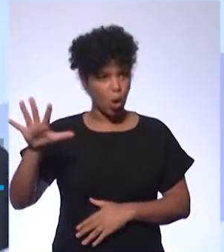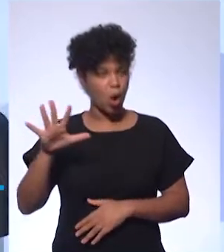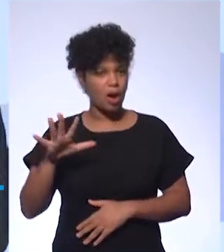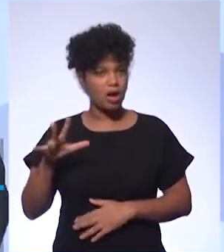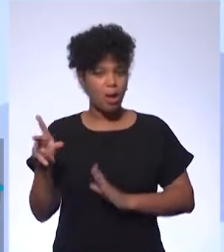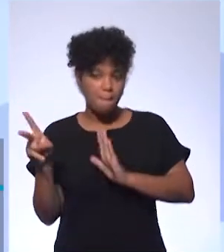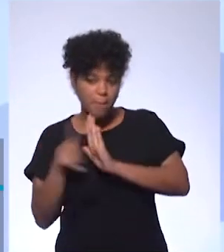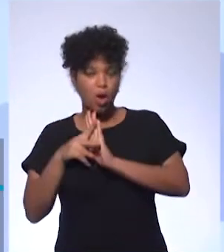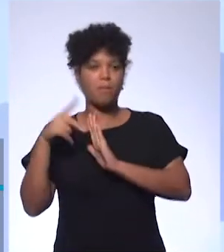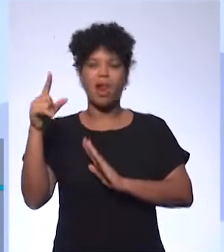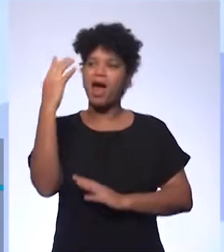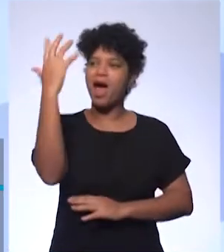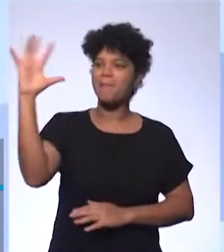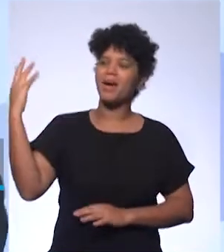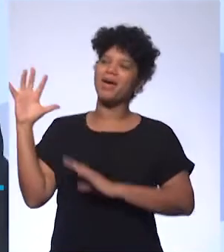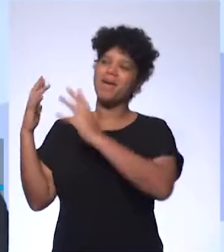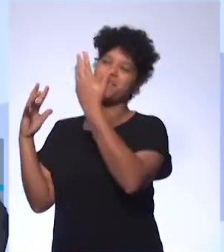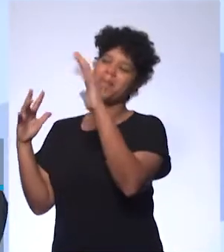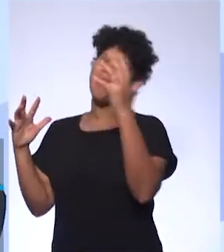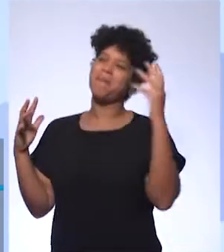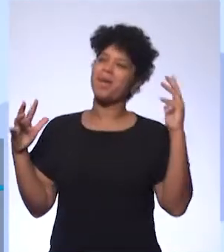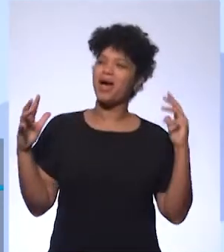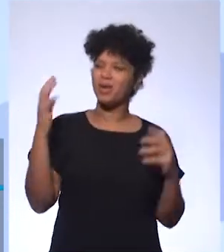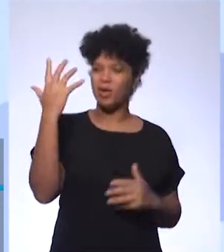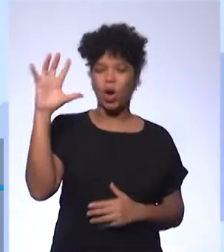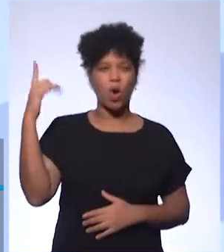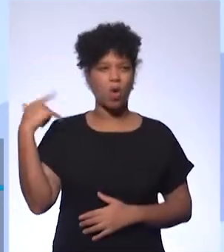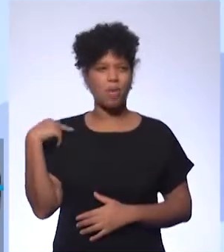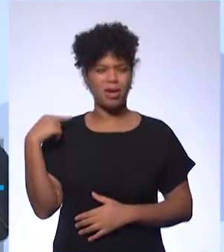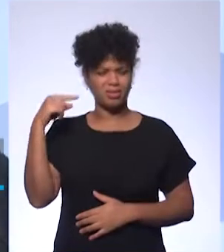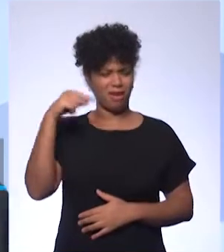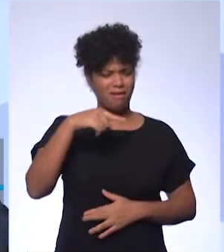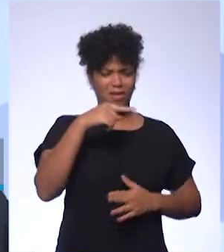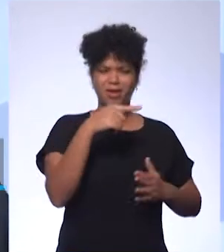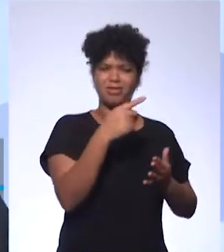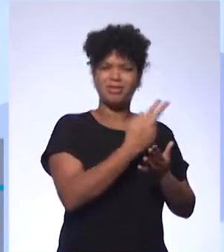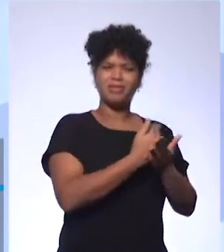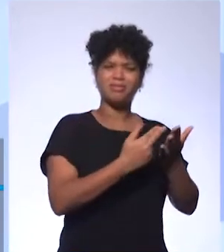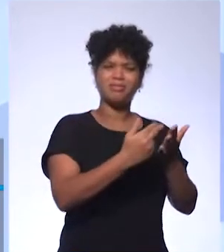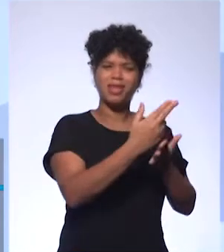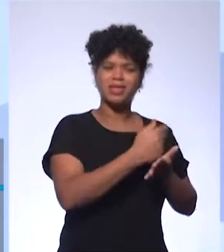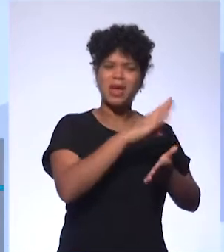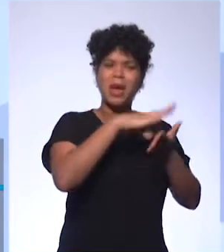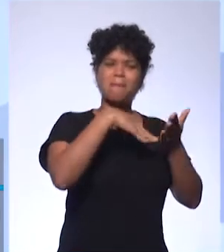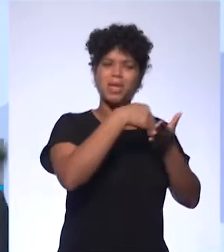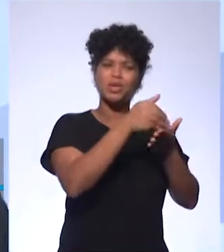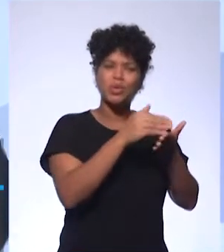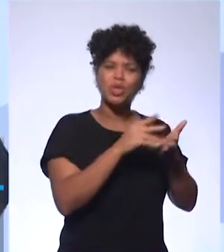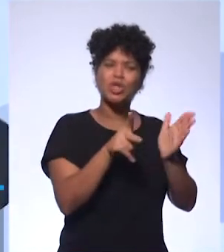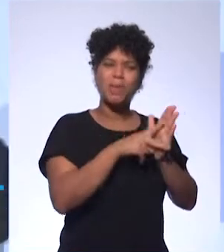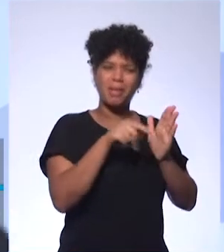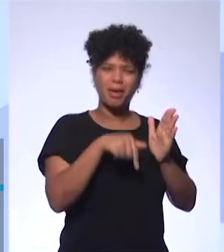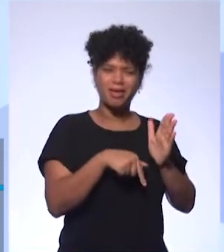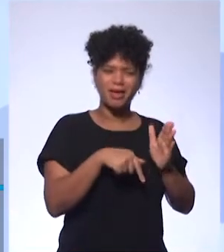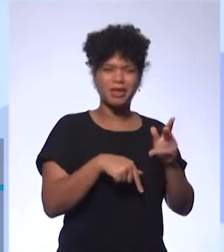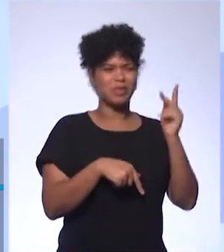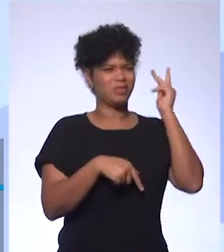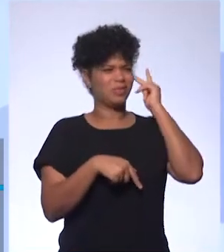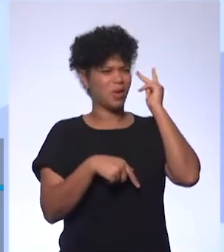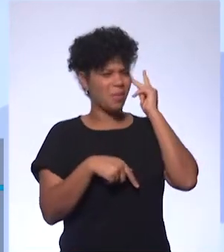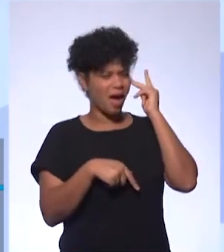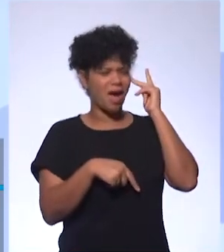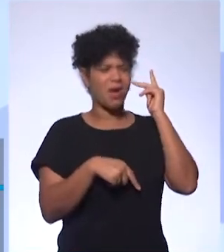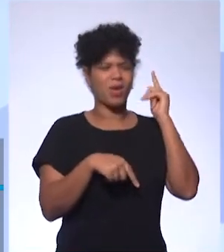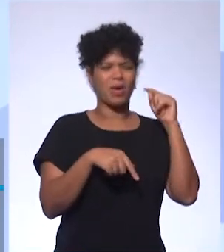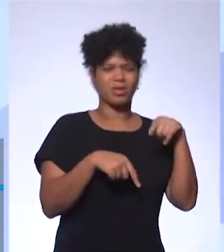modelo paisagístico europeu, né, retratando a sociedade, retratando o Rio de Janeiro, São Paulo, retratando o Brasil,